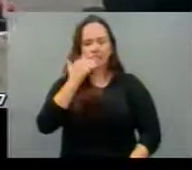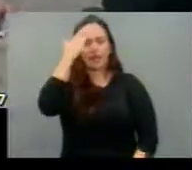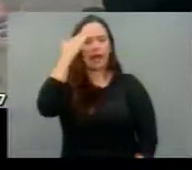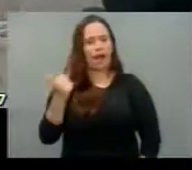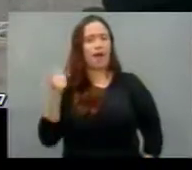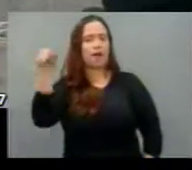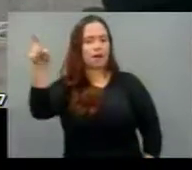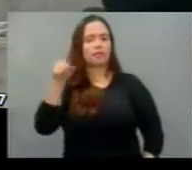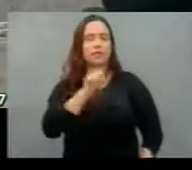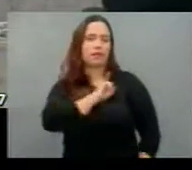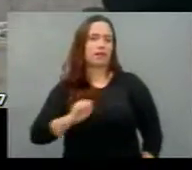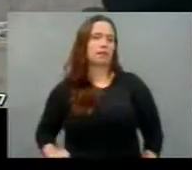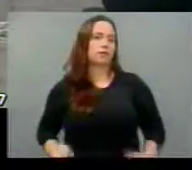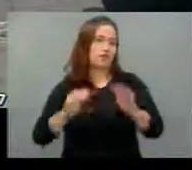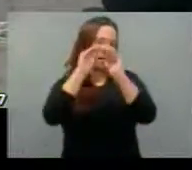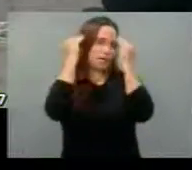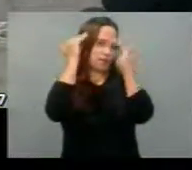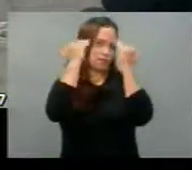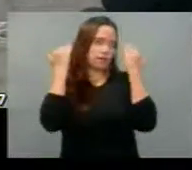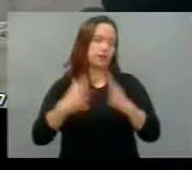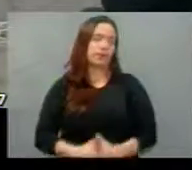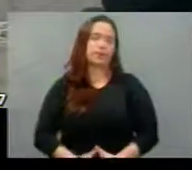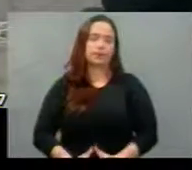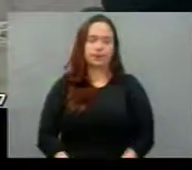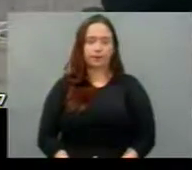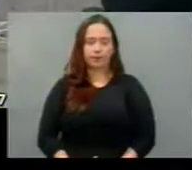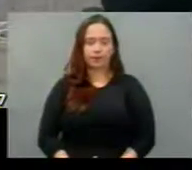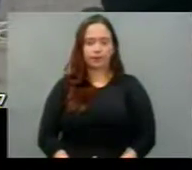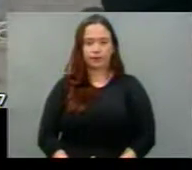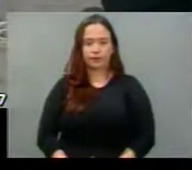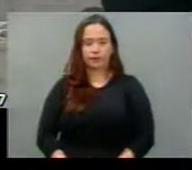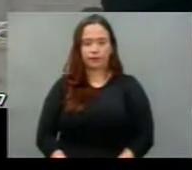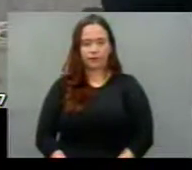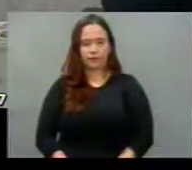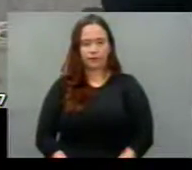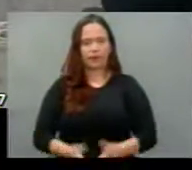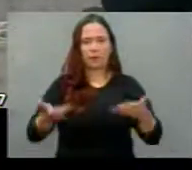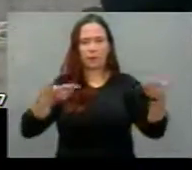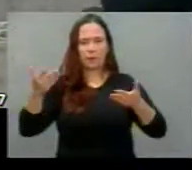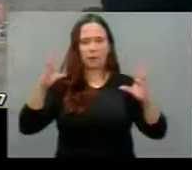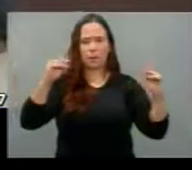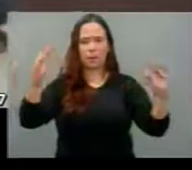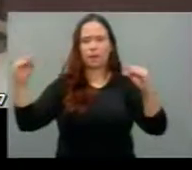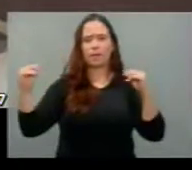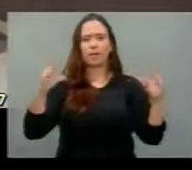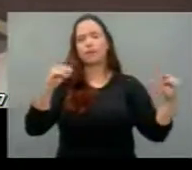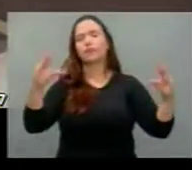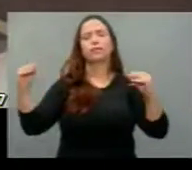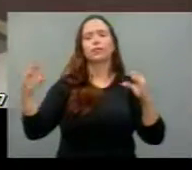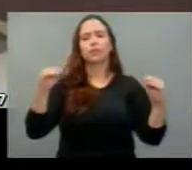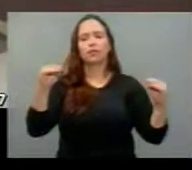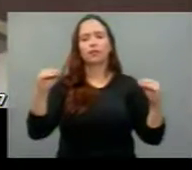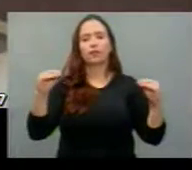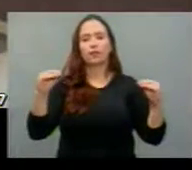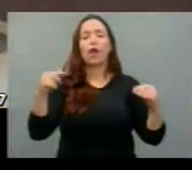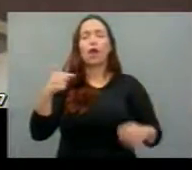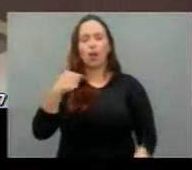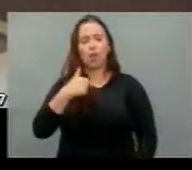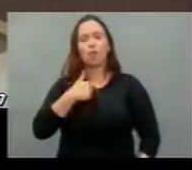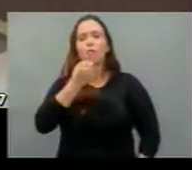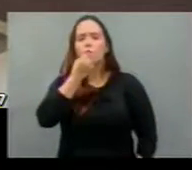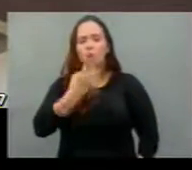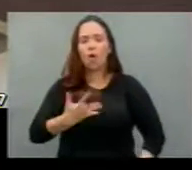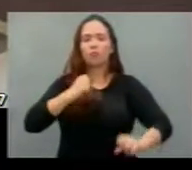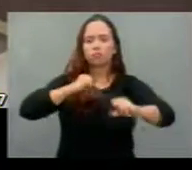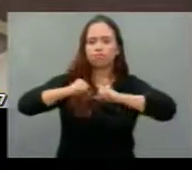conduta ilibada do senador Eunício Oliveira. Não, deputado, eu queria, sobretudo, eu estou fazendo meu pronunciamento, claro, eu vou ouvir, eu gosto do bom